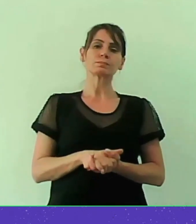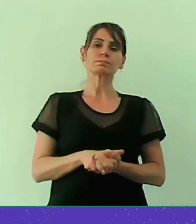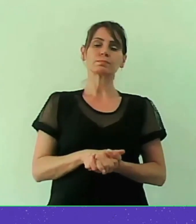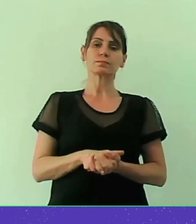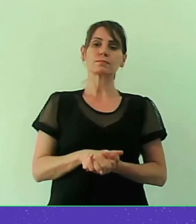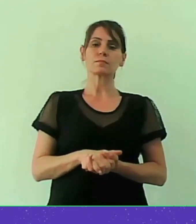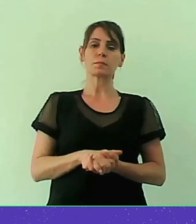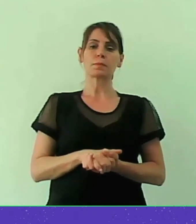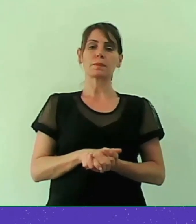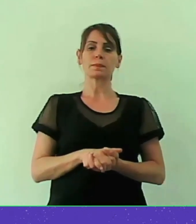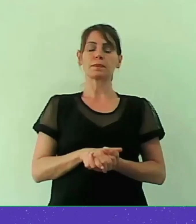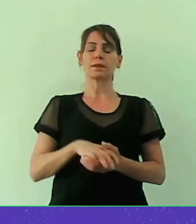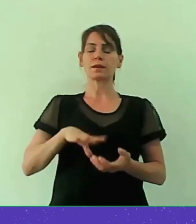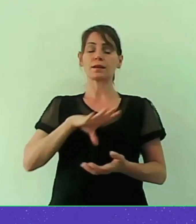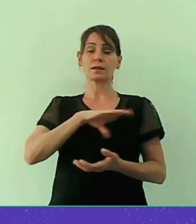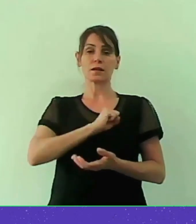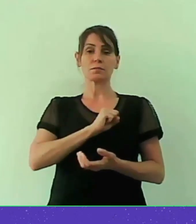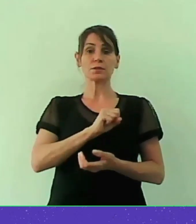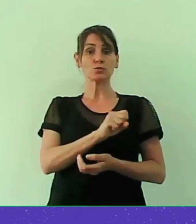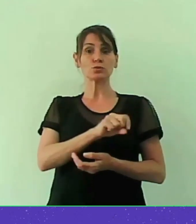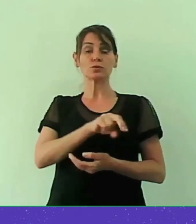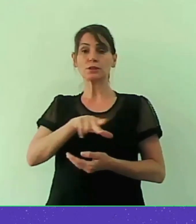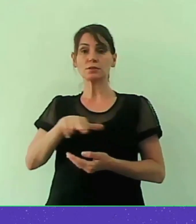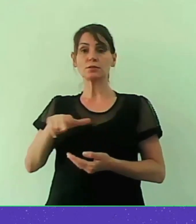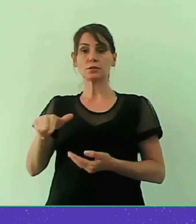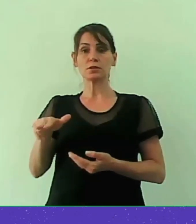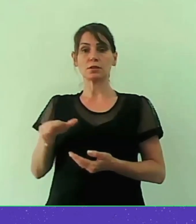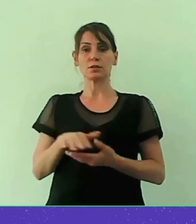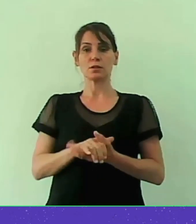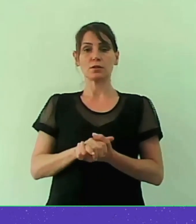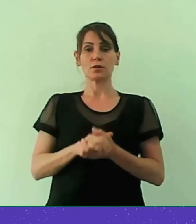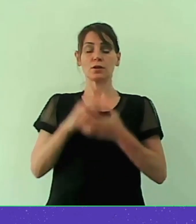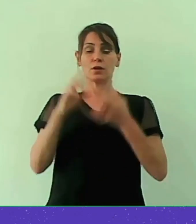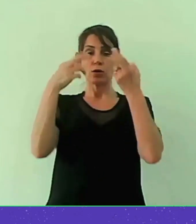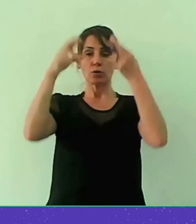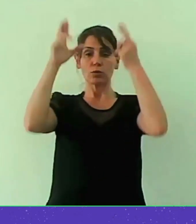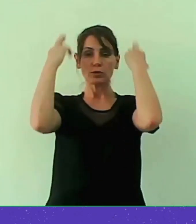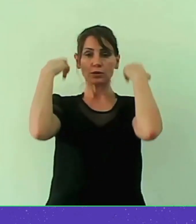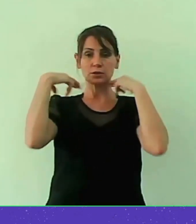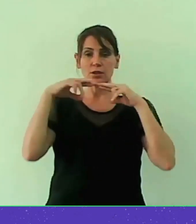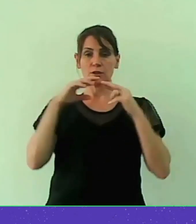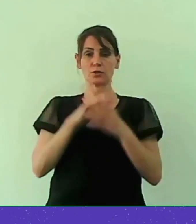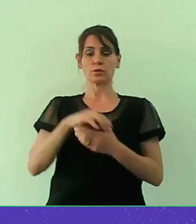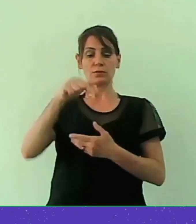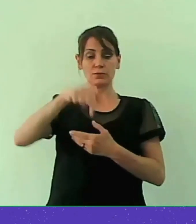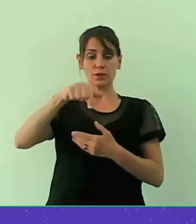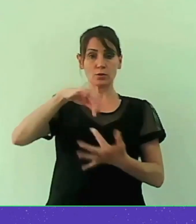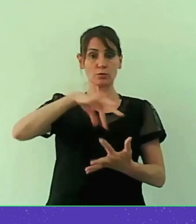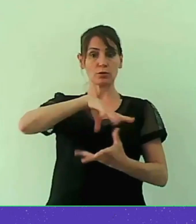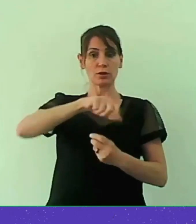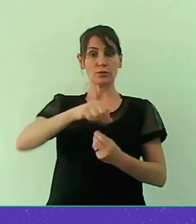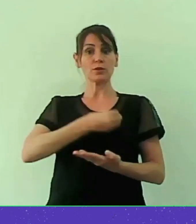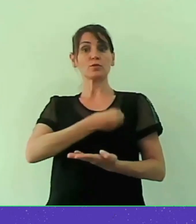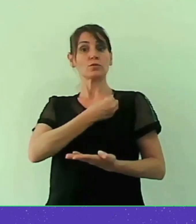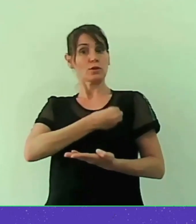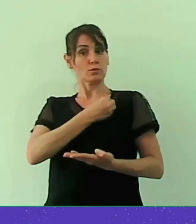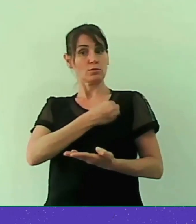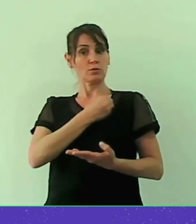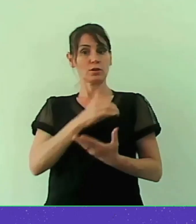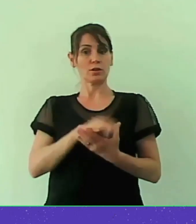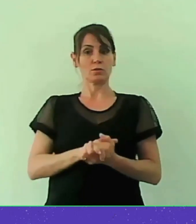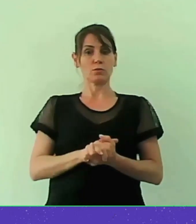Queridos irmãos, o Cordeiro veio aqui na terra e começou o seu